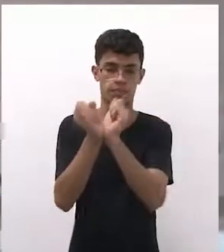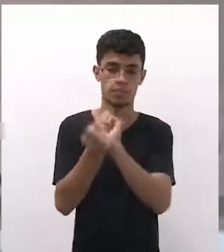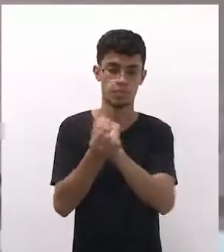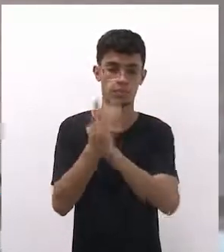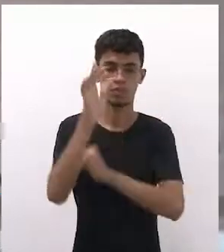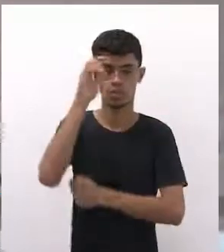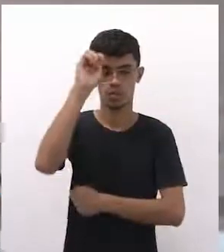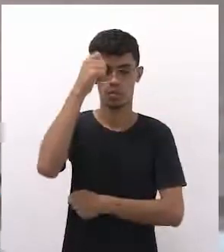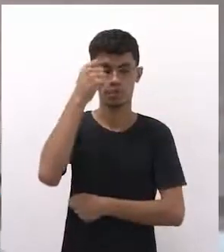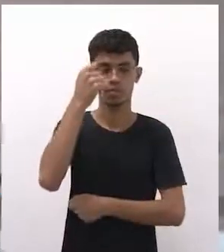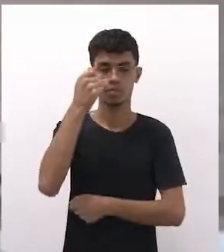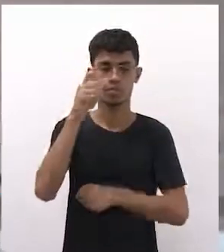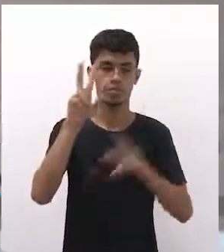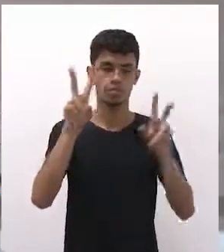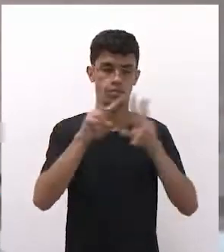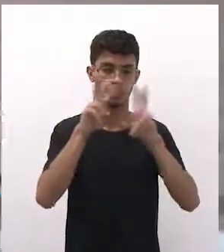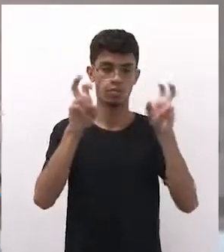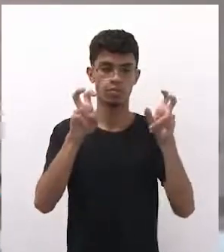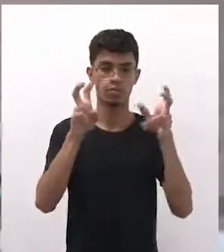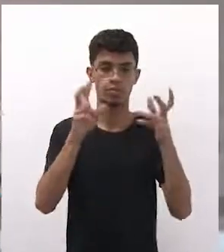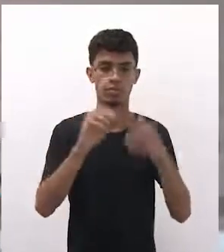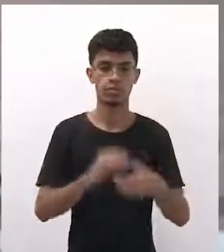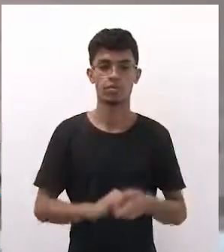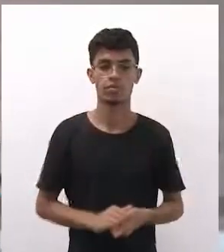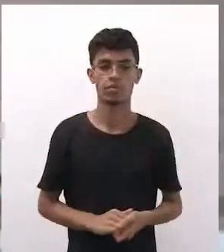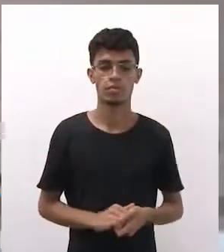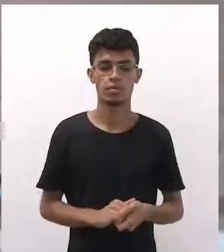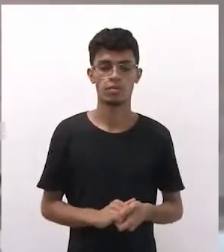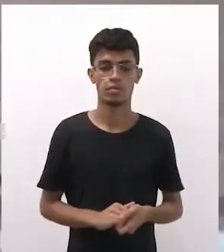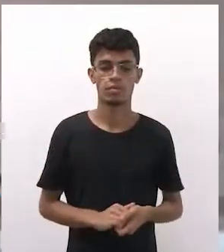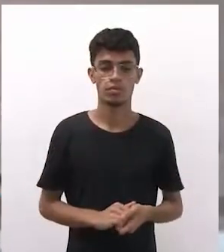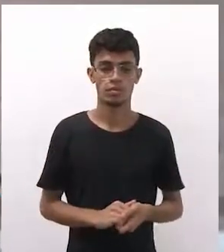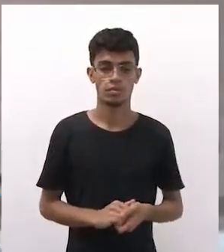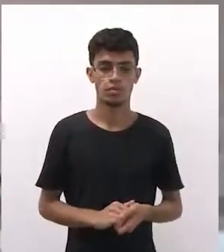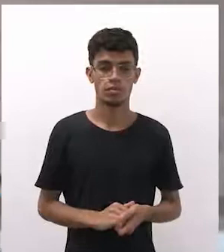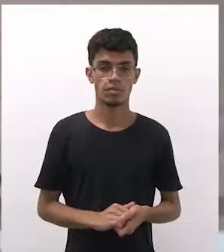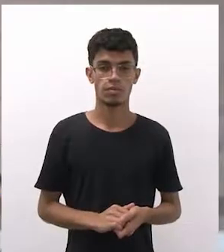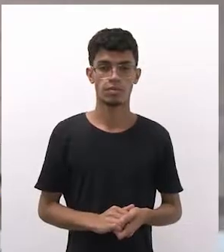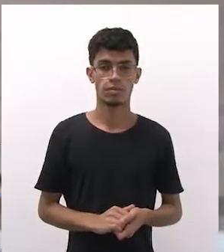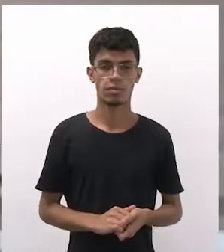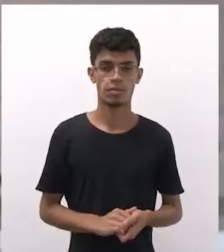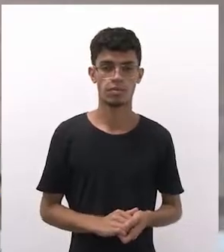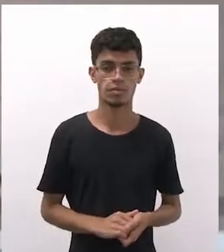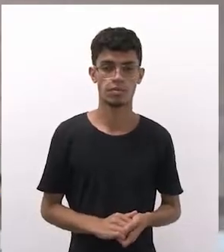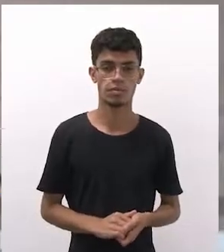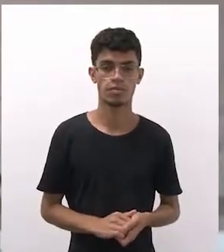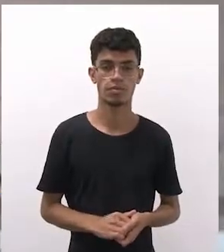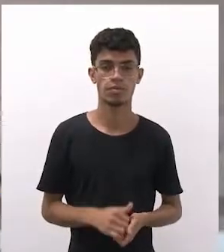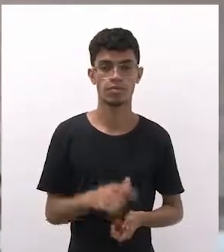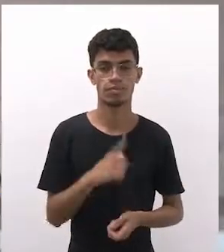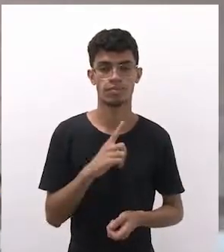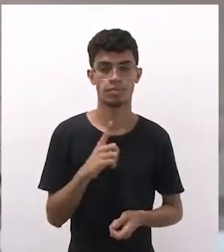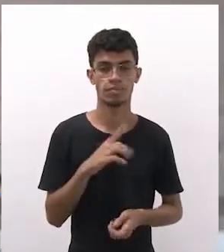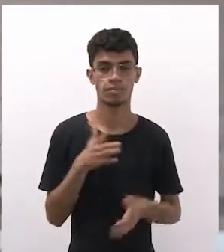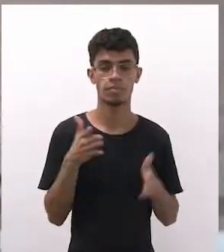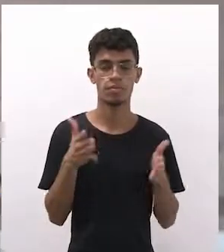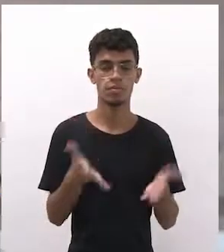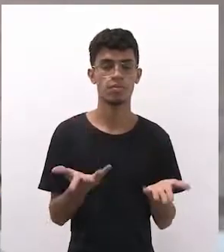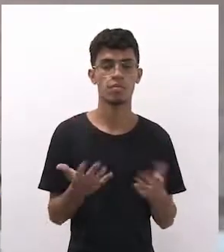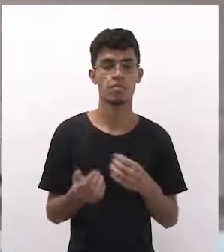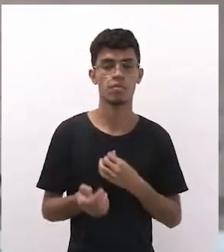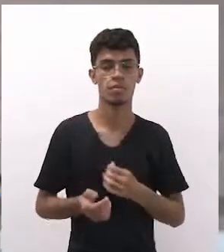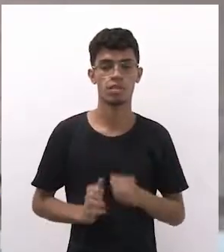esse esquema que a gente traz, né, do Casagrande Senzala, ele ainda se reproduz hoje,